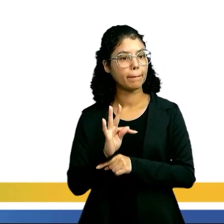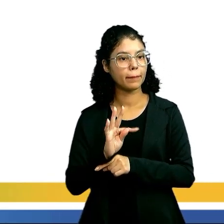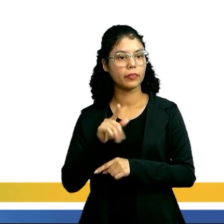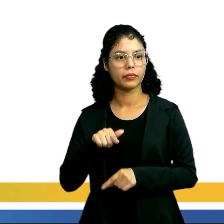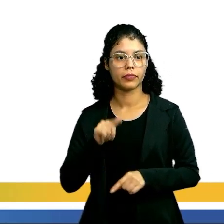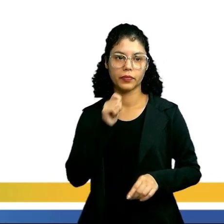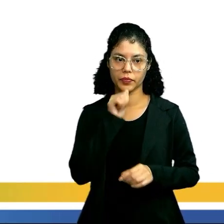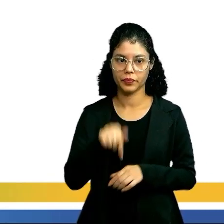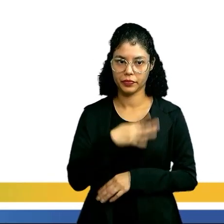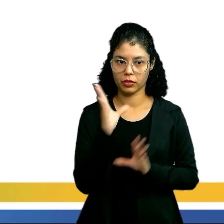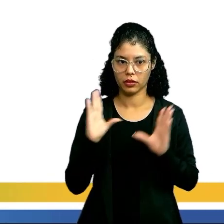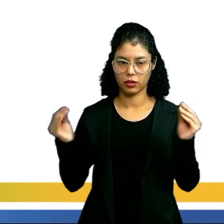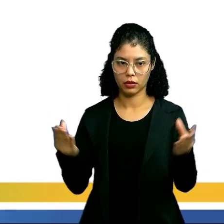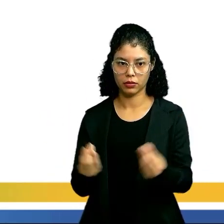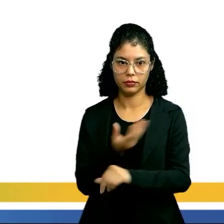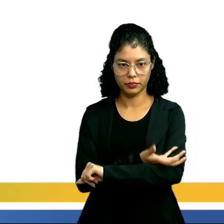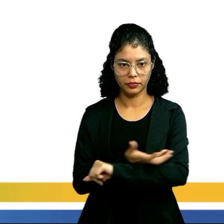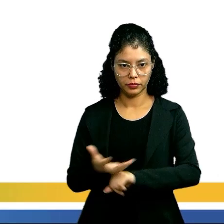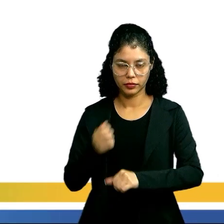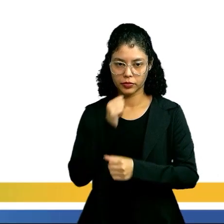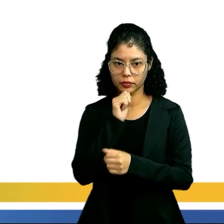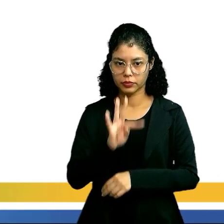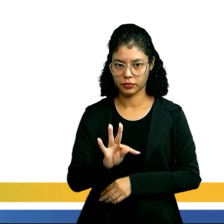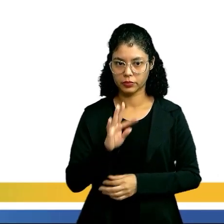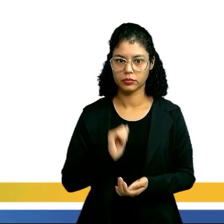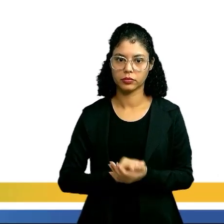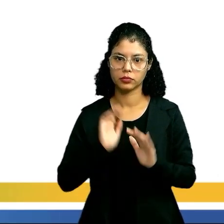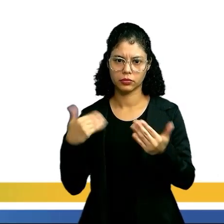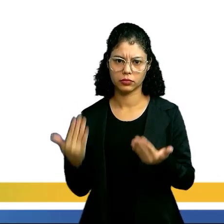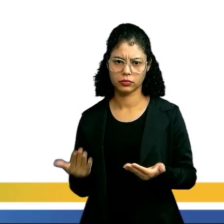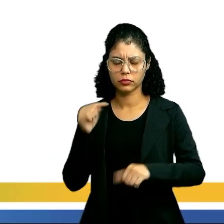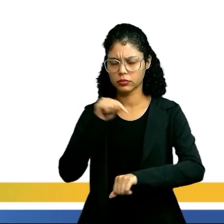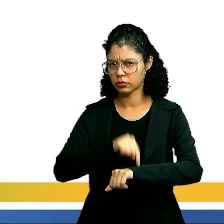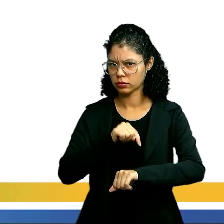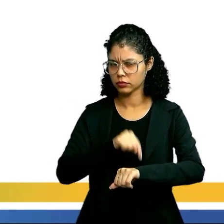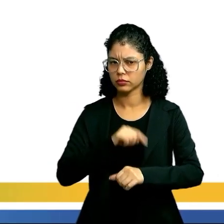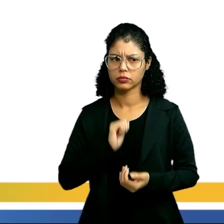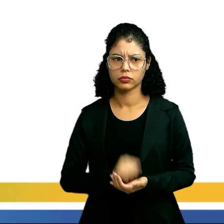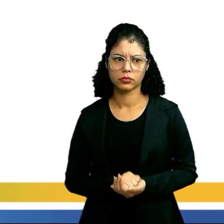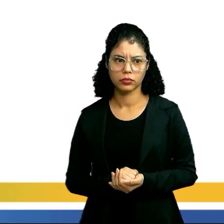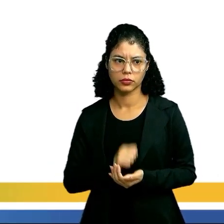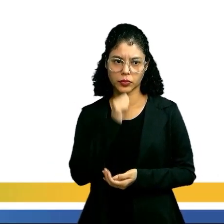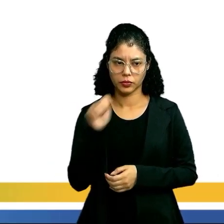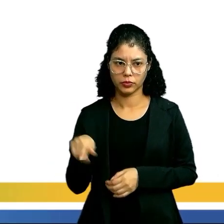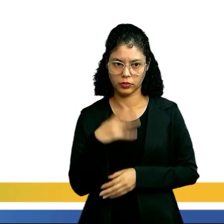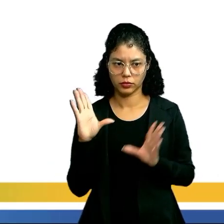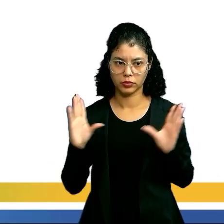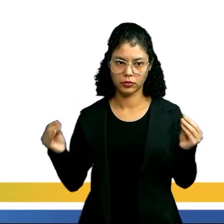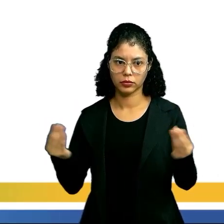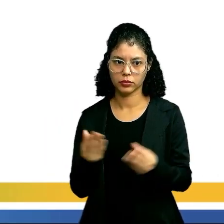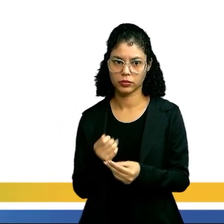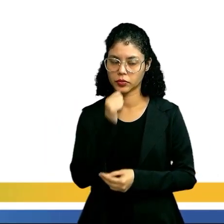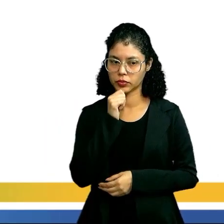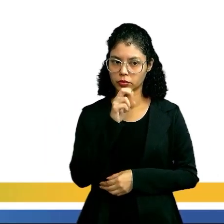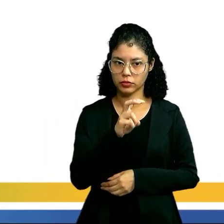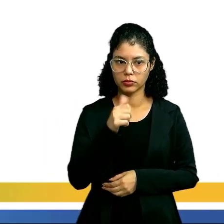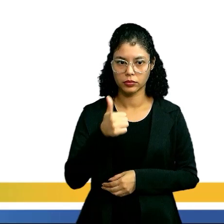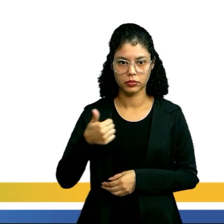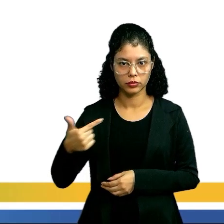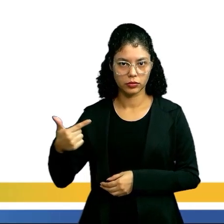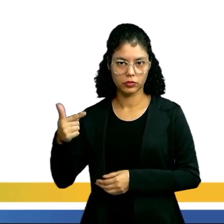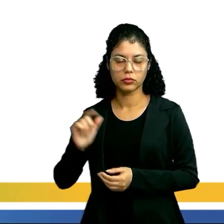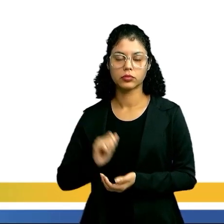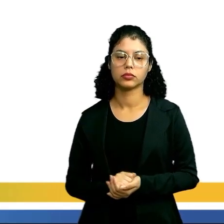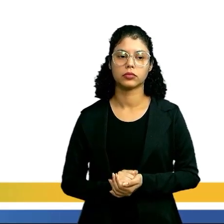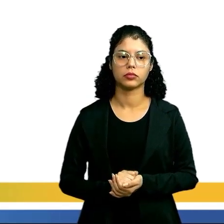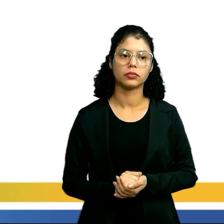de T indica a quantidade de substância em gramas no instante T. Qual o instante de tempo que a quantidade de substância atinge a marca de